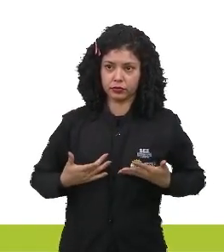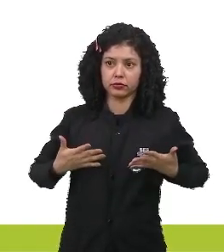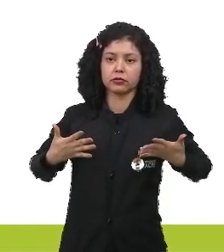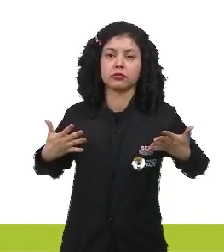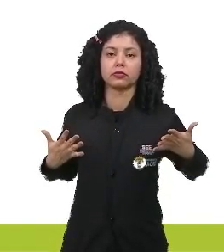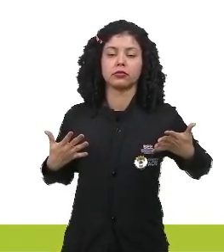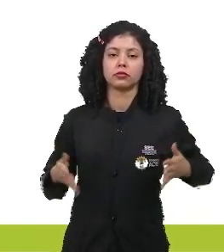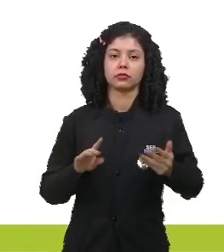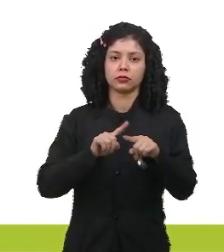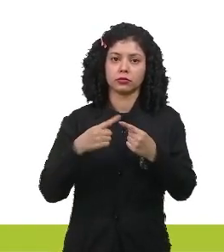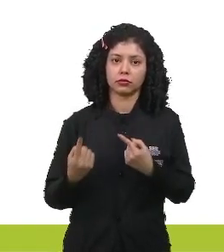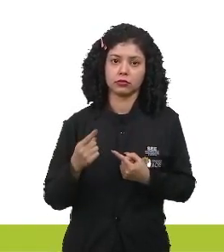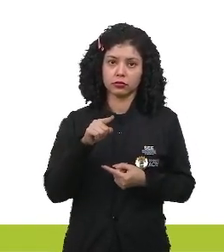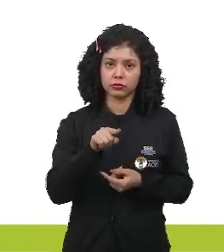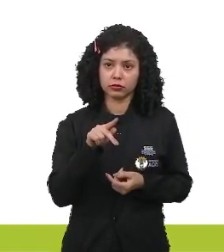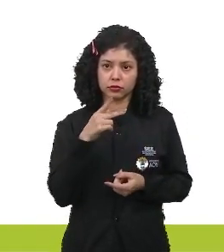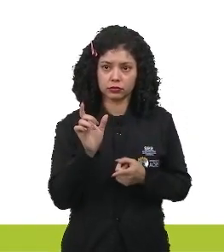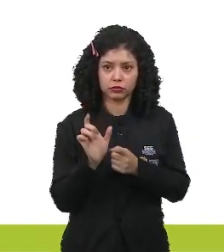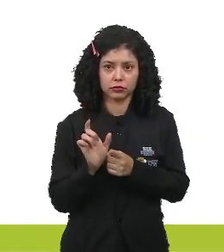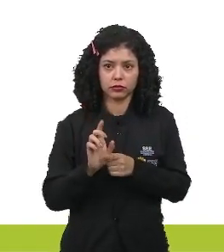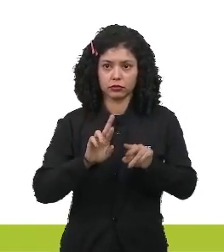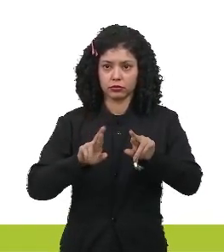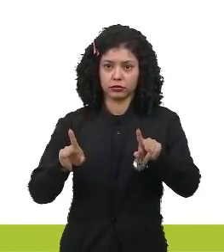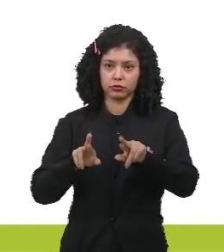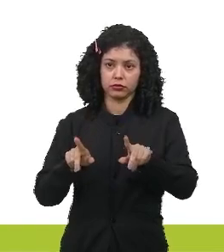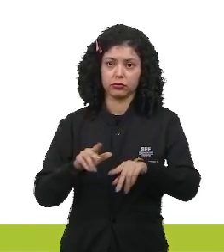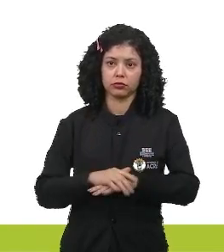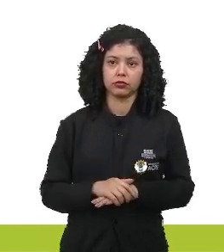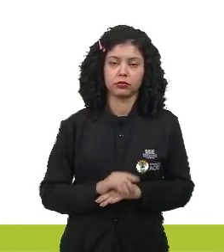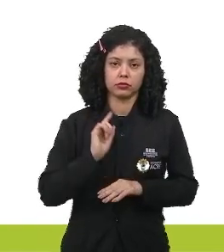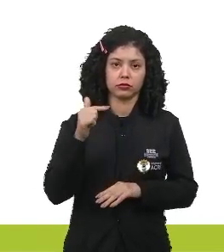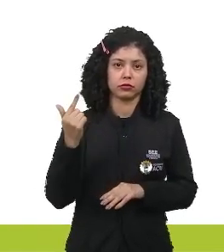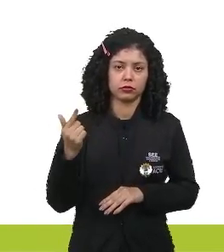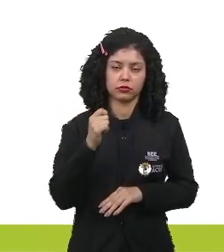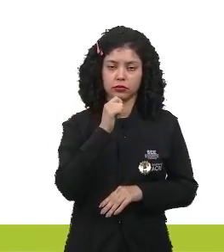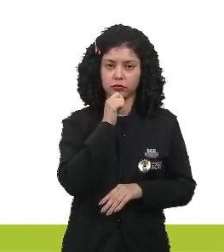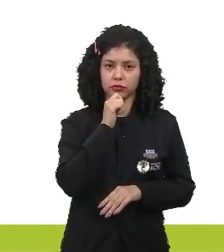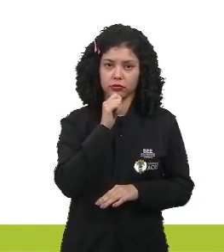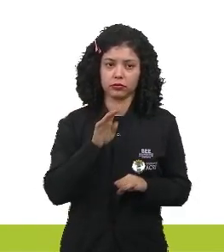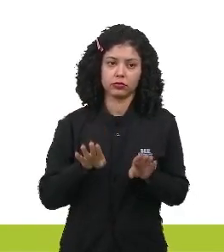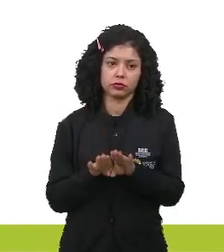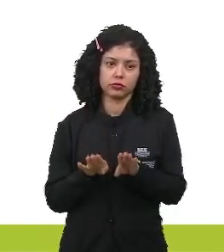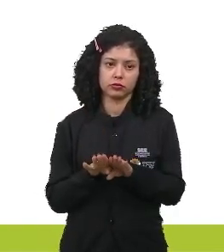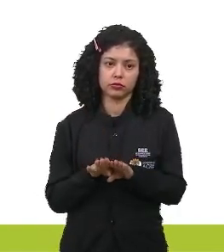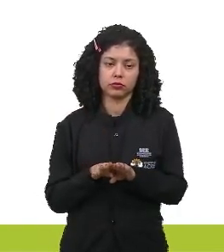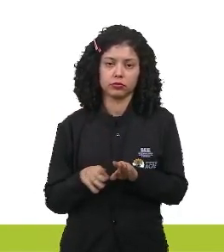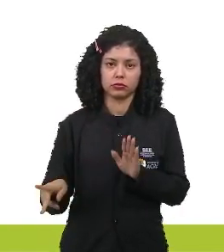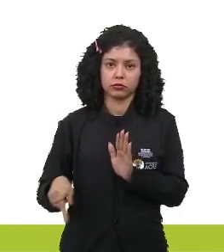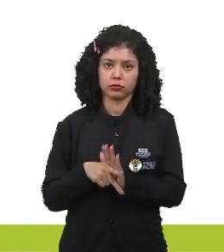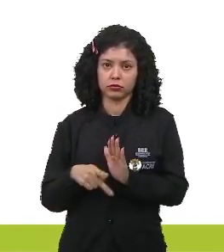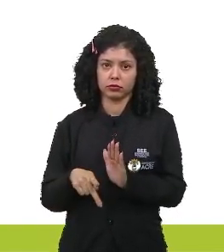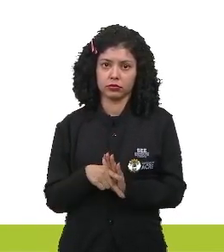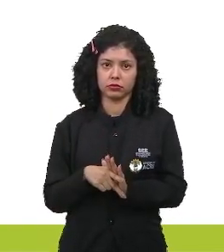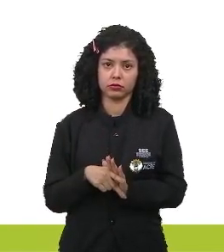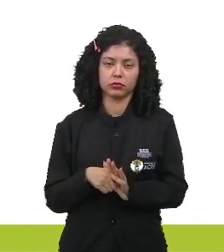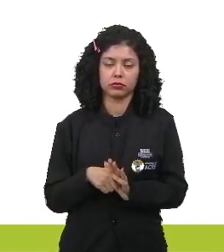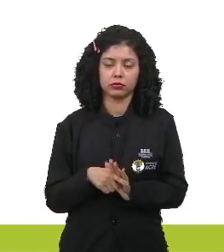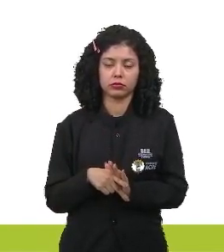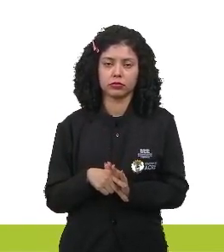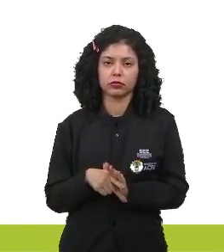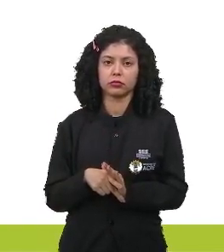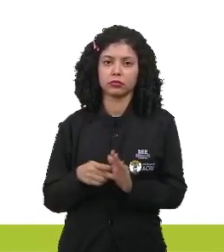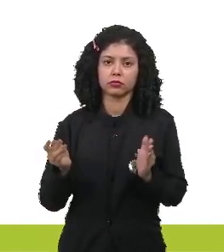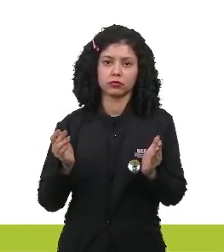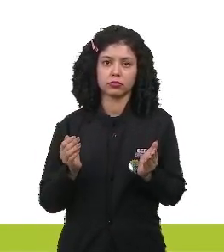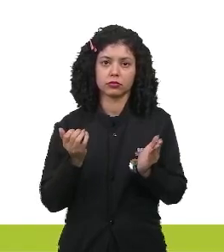ele vai colocar a palavra virt como diferente daquela virtude eh impregnada pelo cristianismo então a